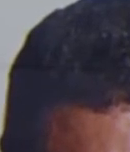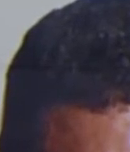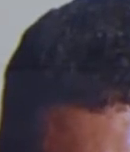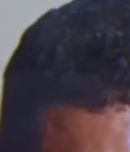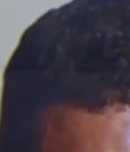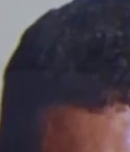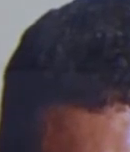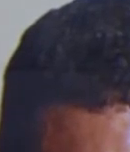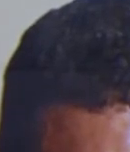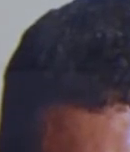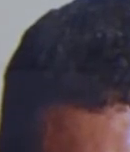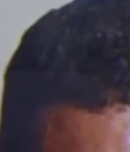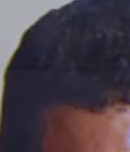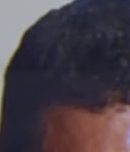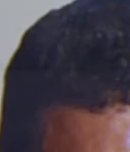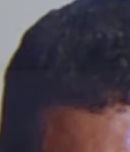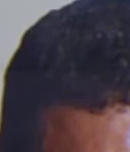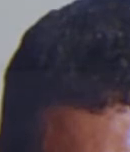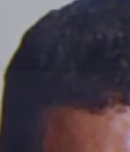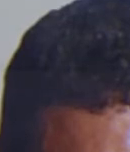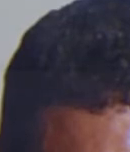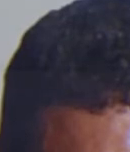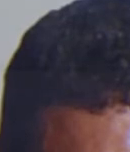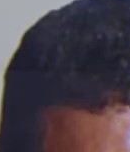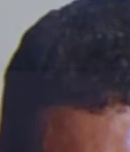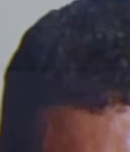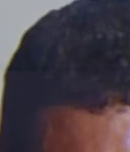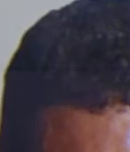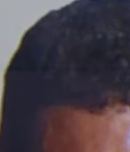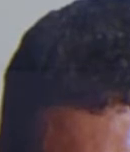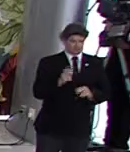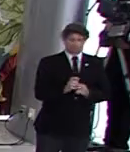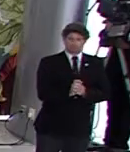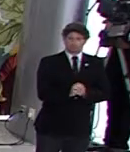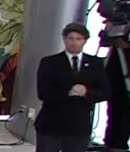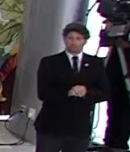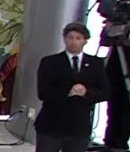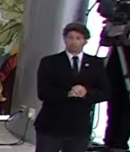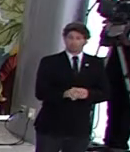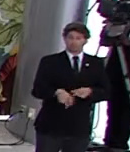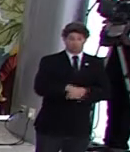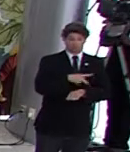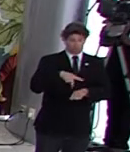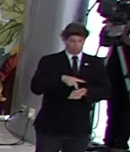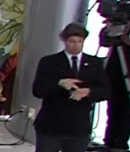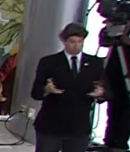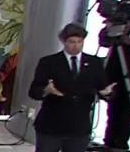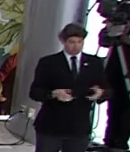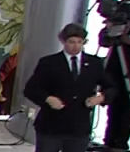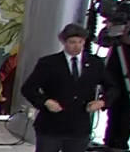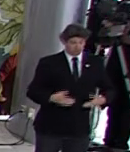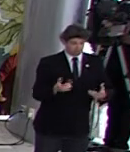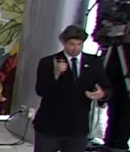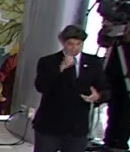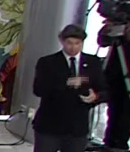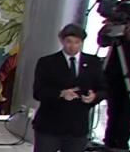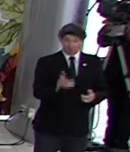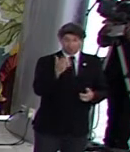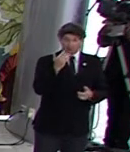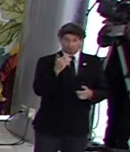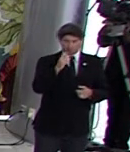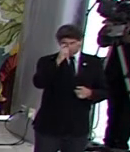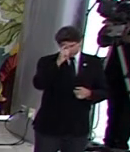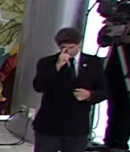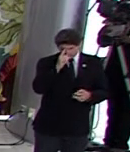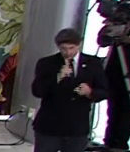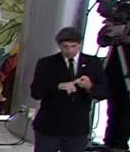as compras governamentais. Veja só o que, que o país gasta para alimentar os